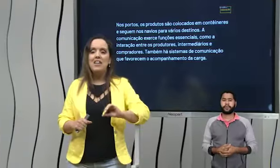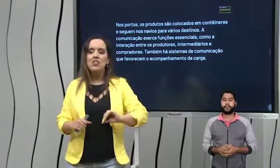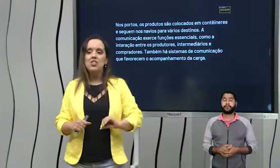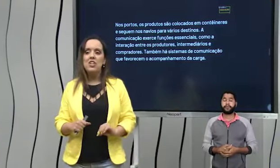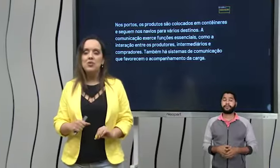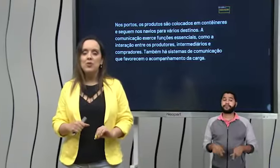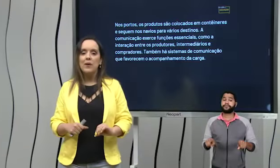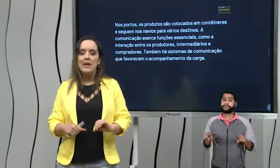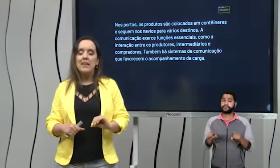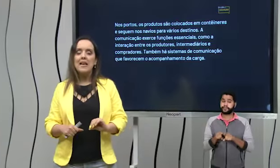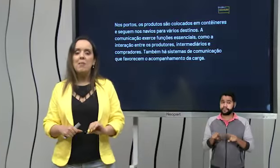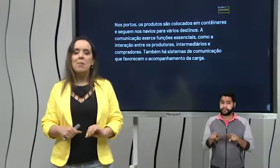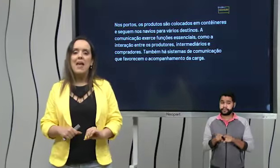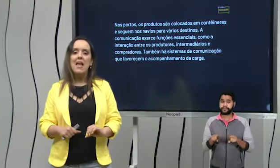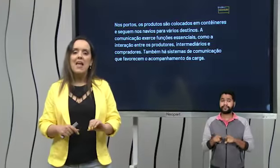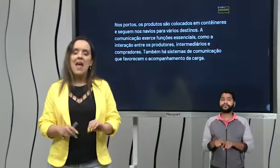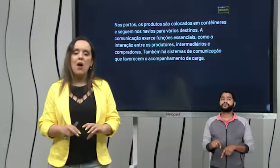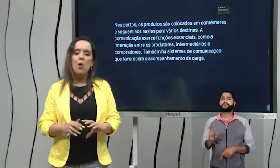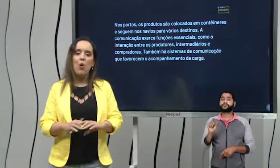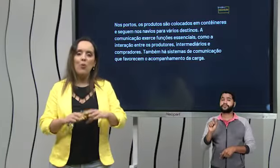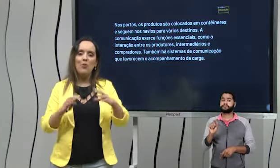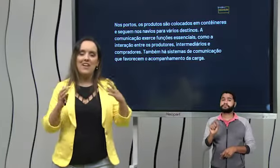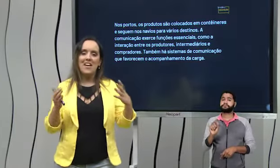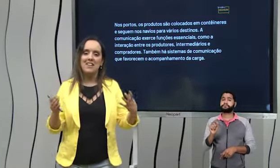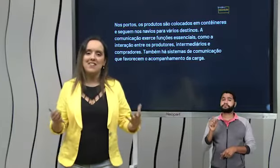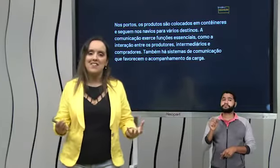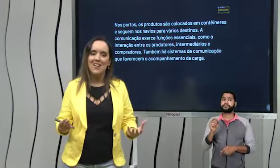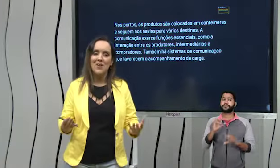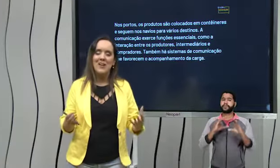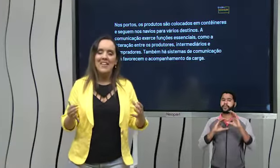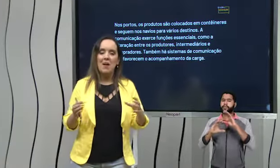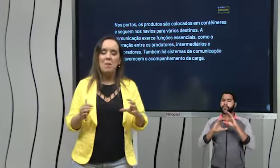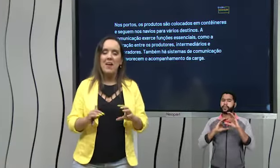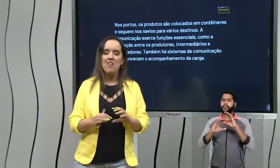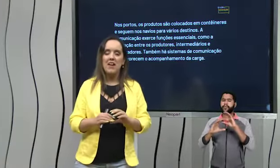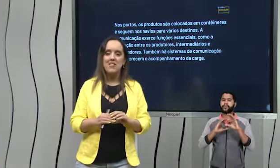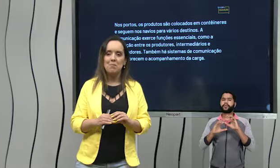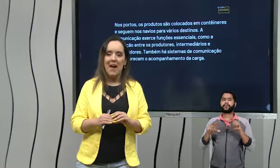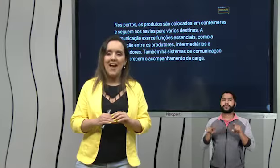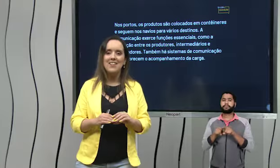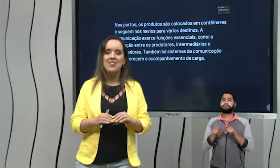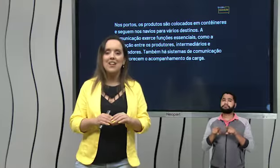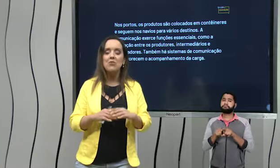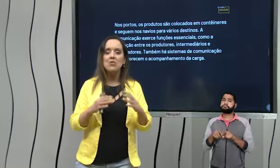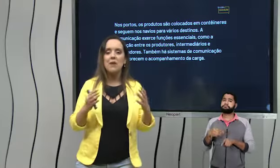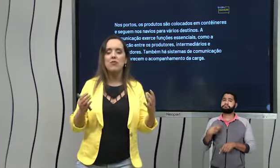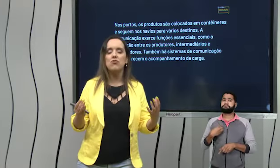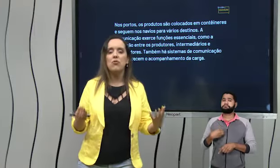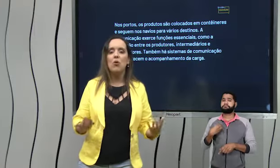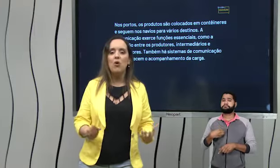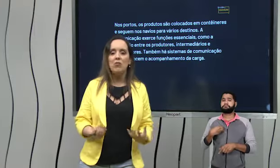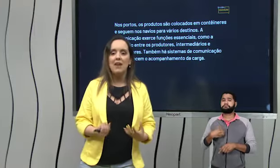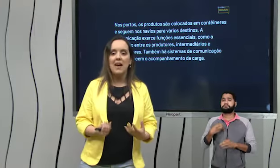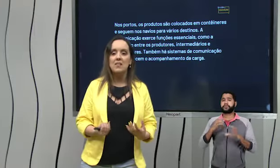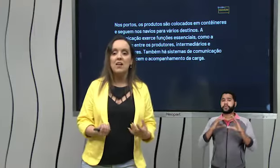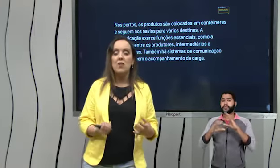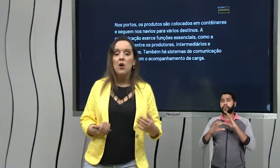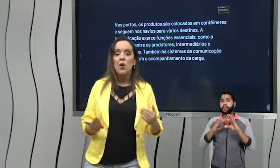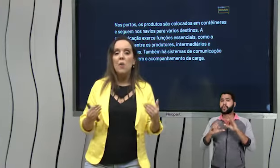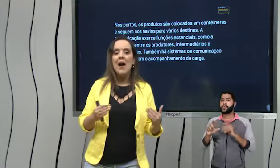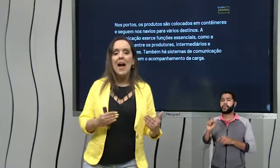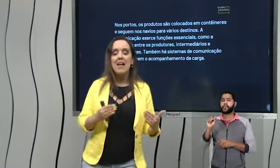Além disso também é comunicação também faz parte e os meios de